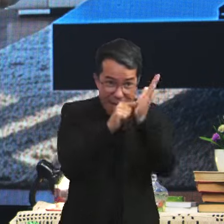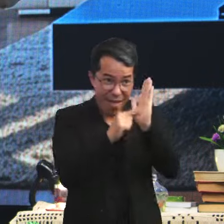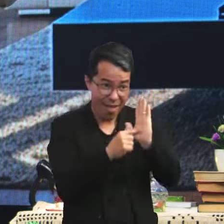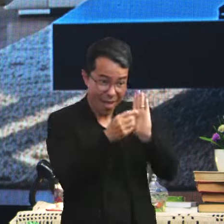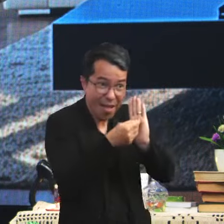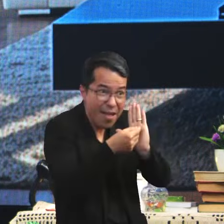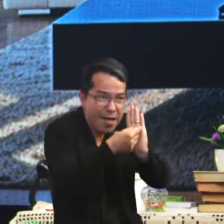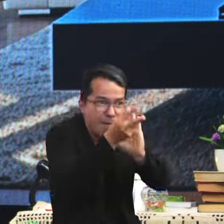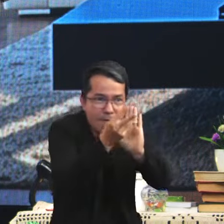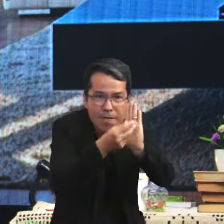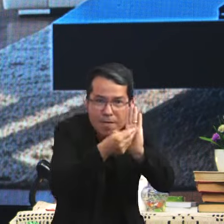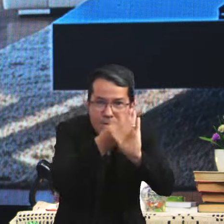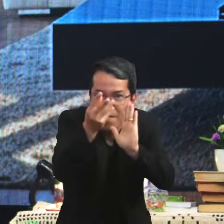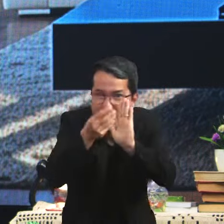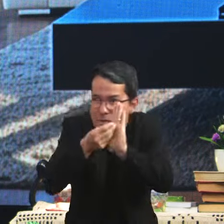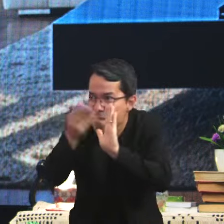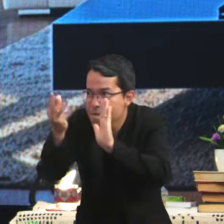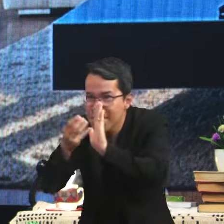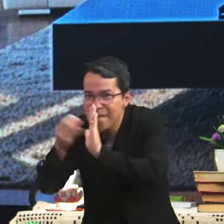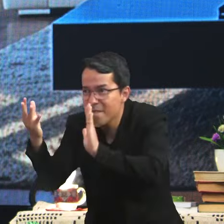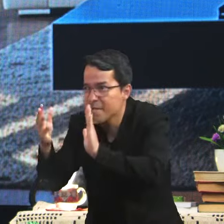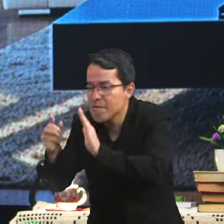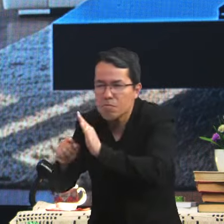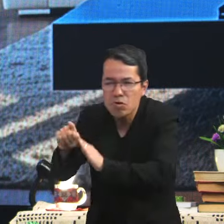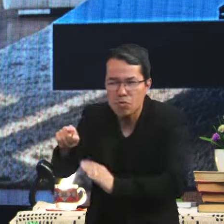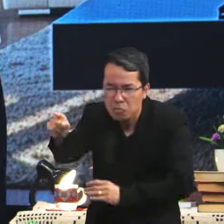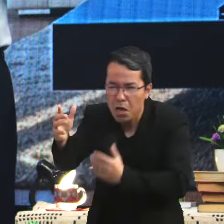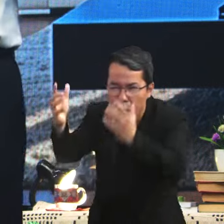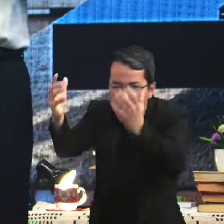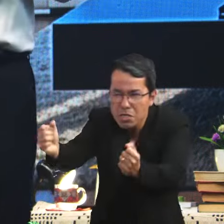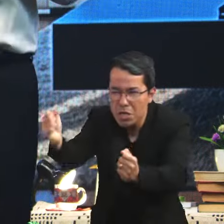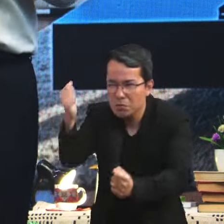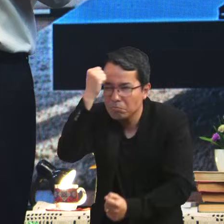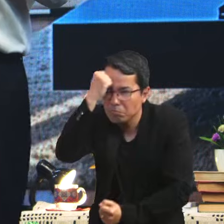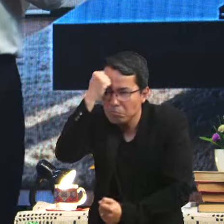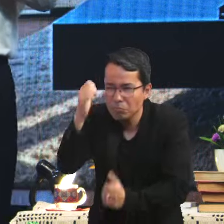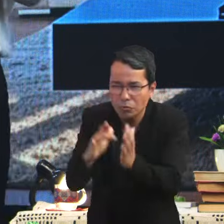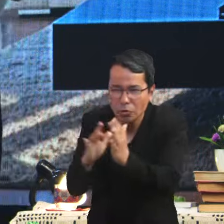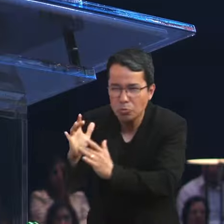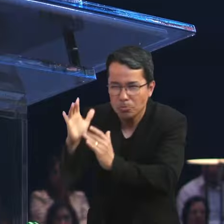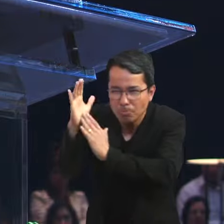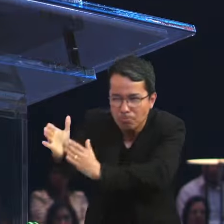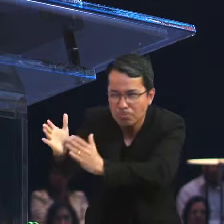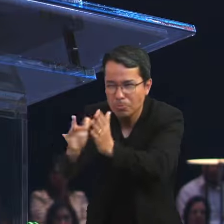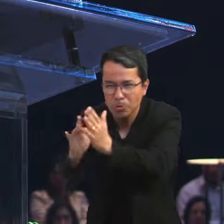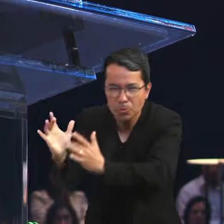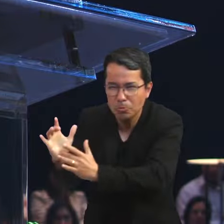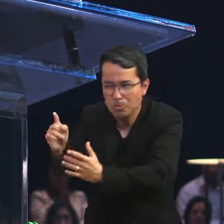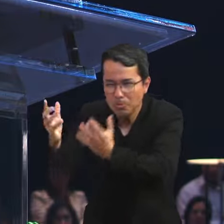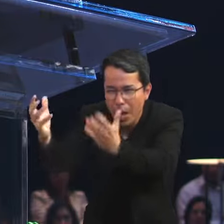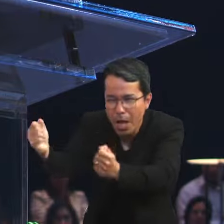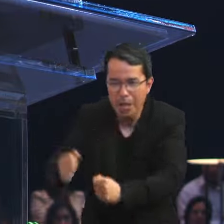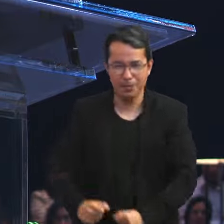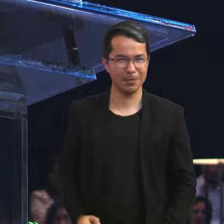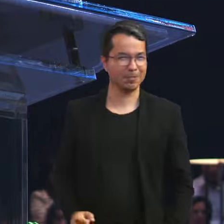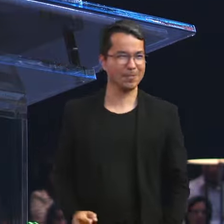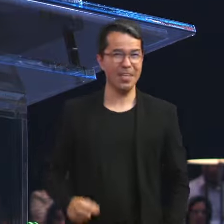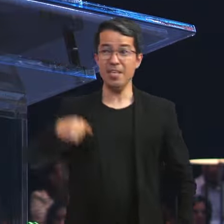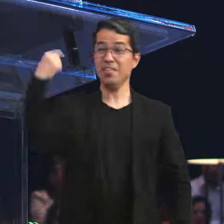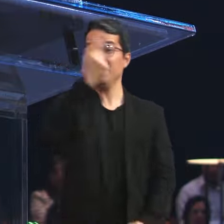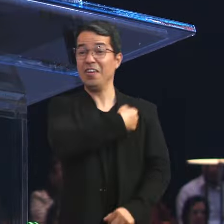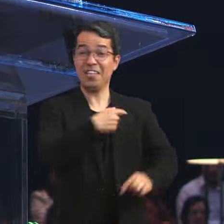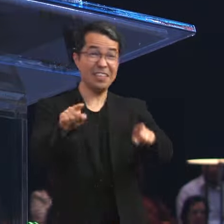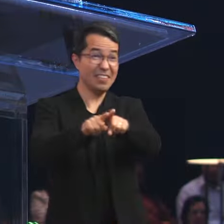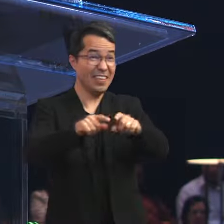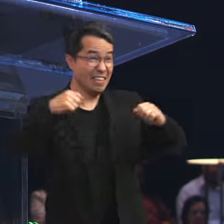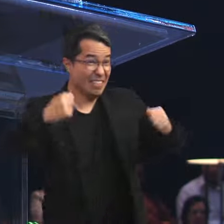dei tomou uma Deão de obedecer A Dios Ober aus cumplir Gran cumprir a grande